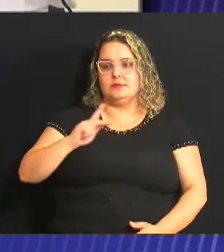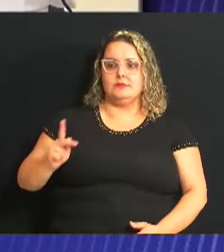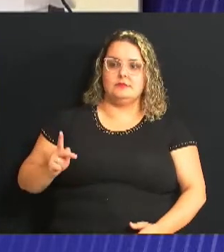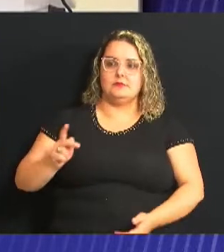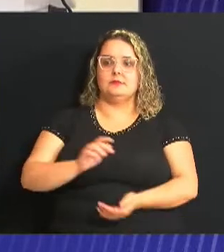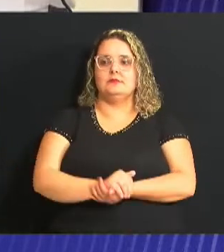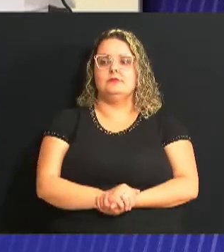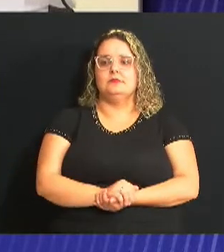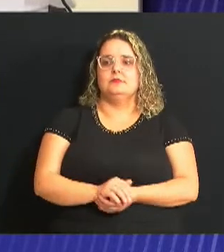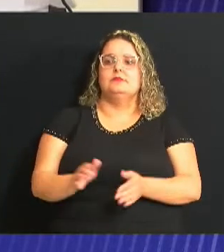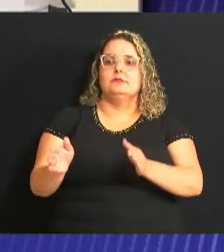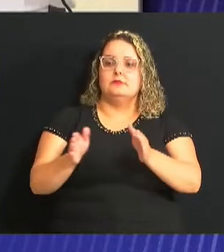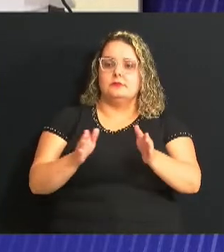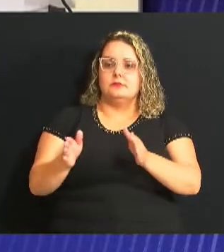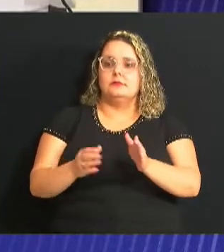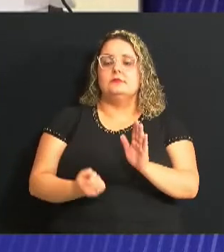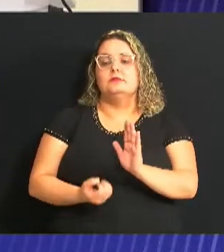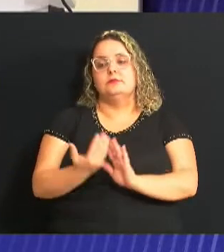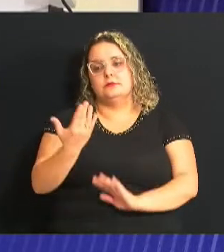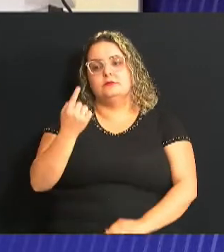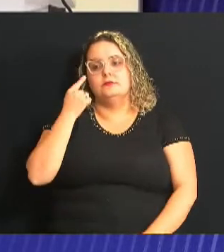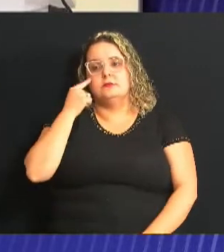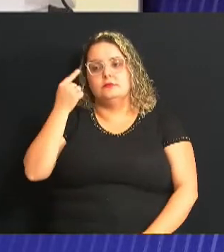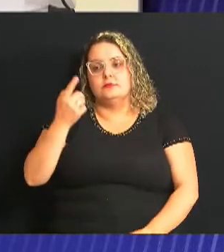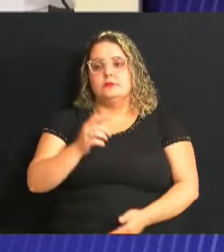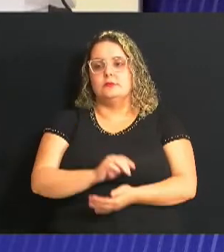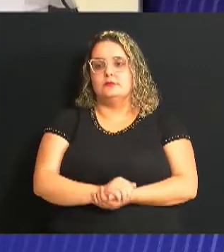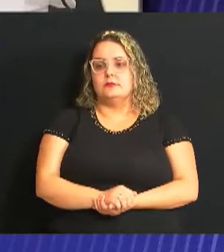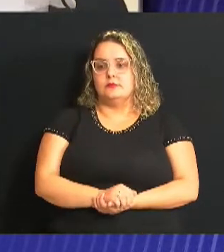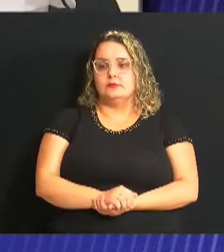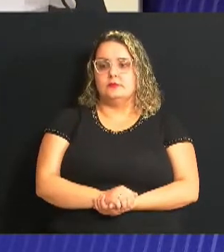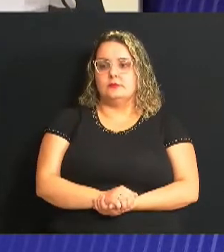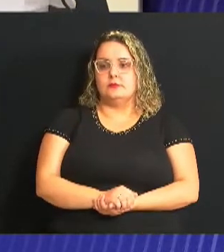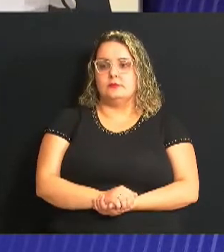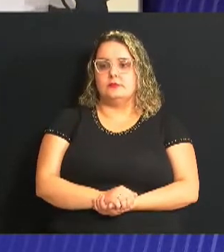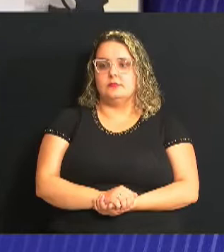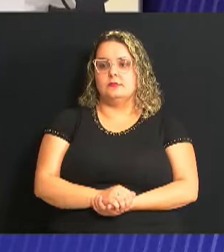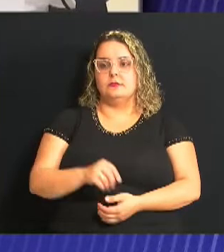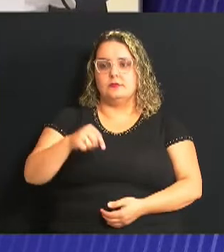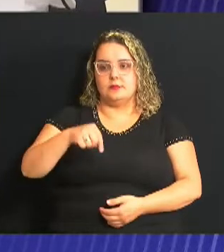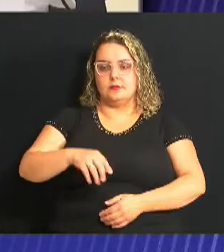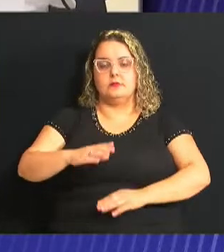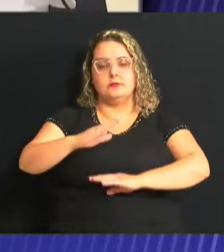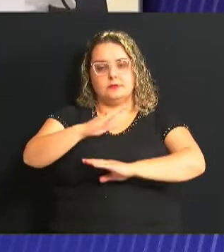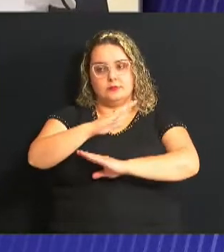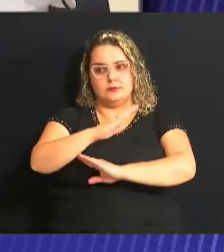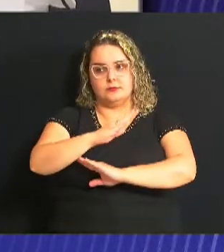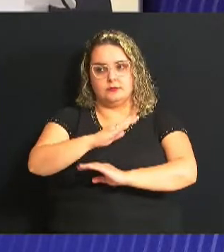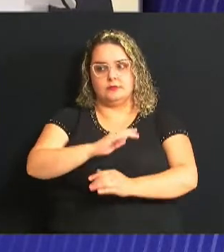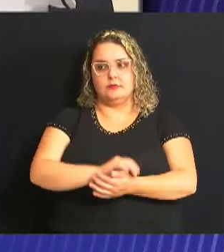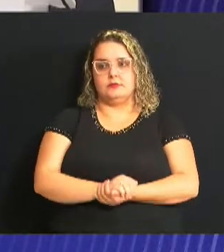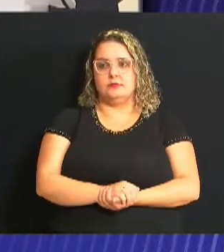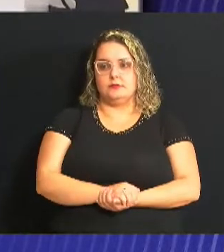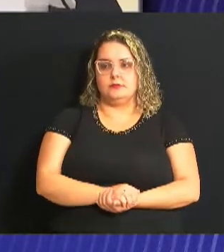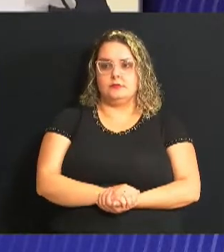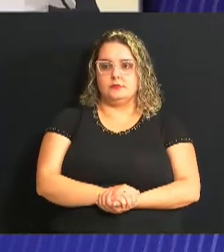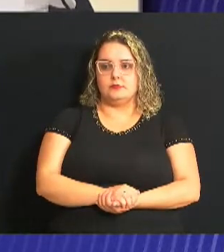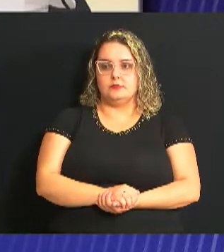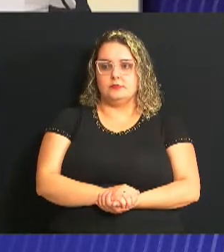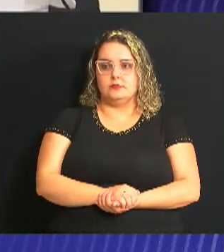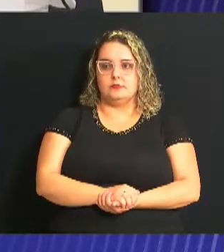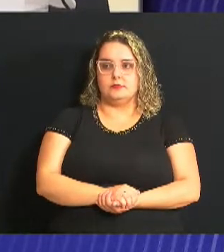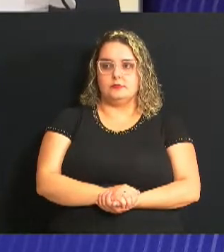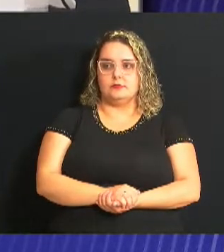naquela ocasião, então, surgiu a ideia desta casa de leis, a casa